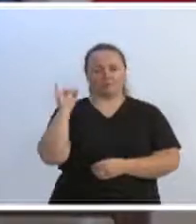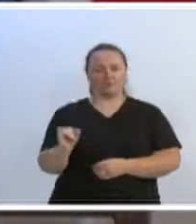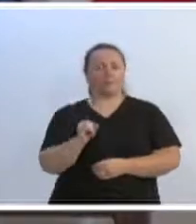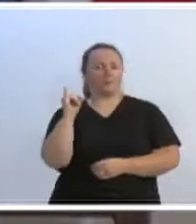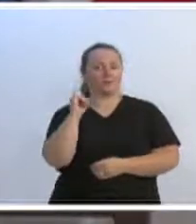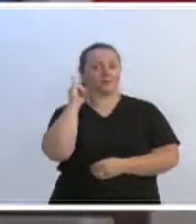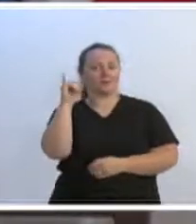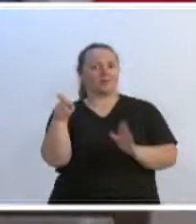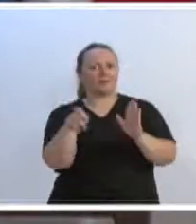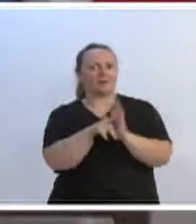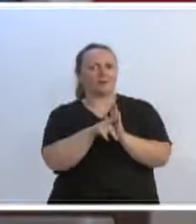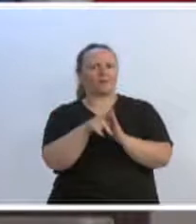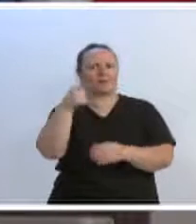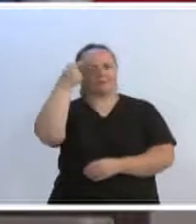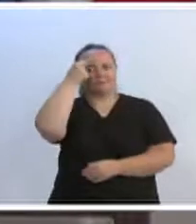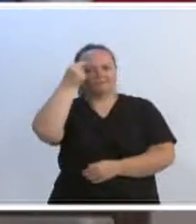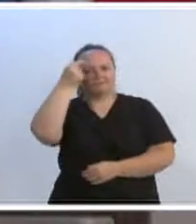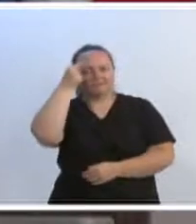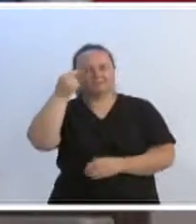historiografia catarinense.